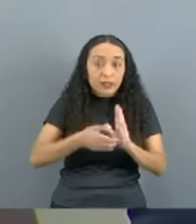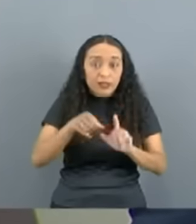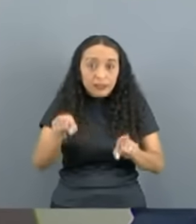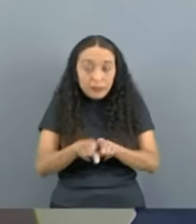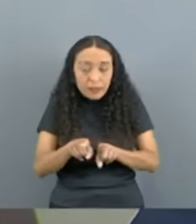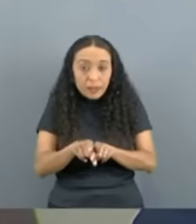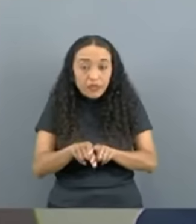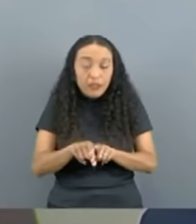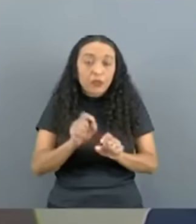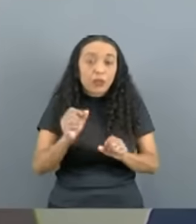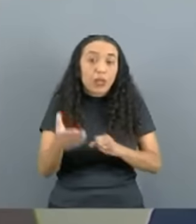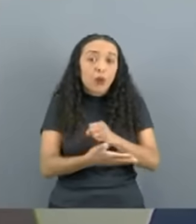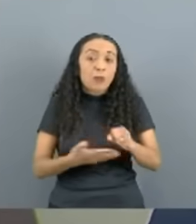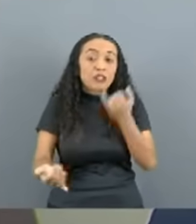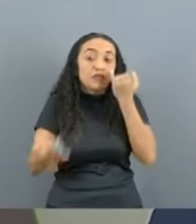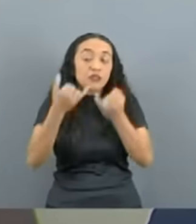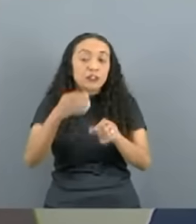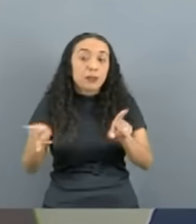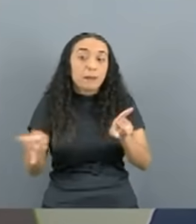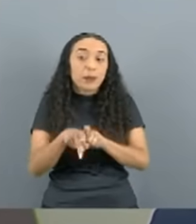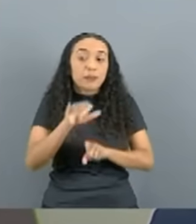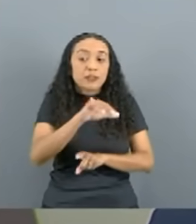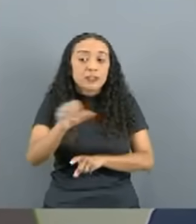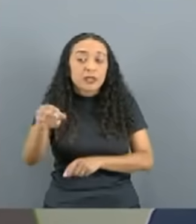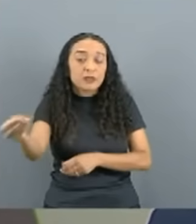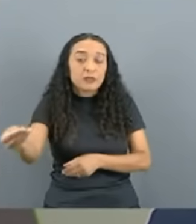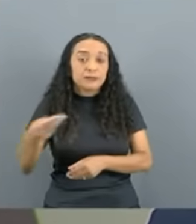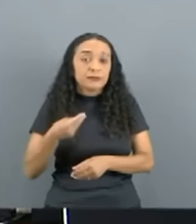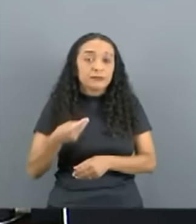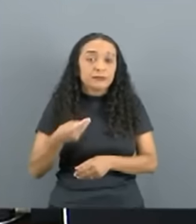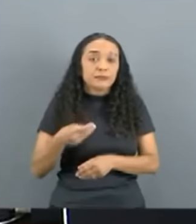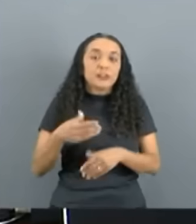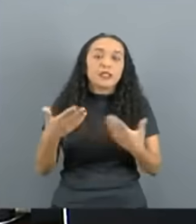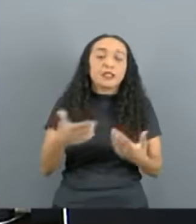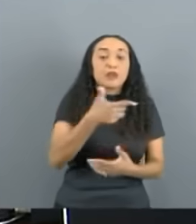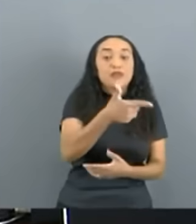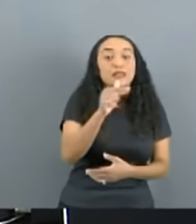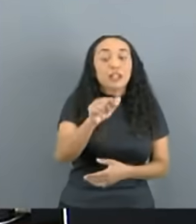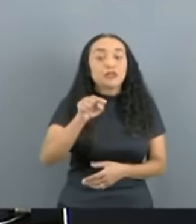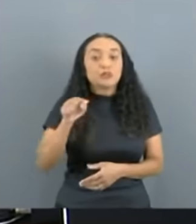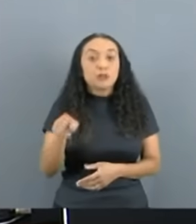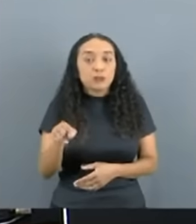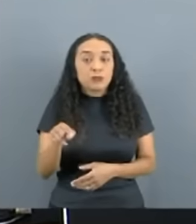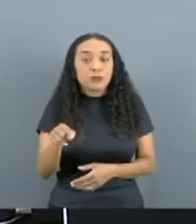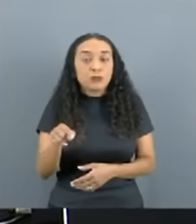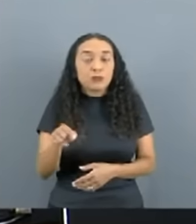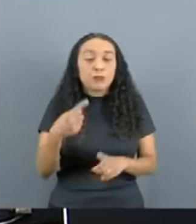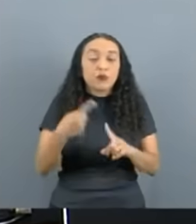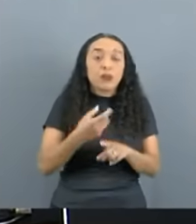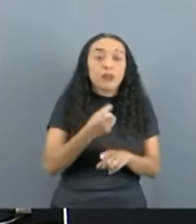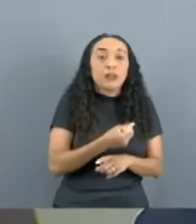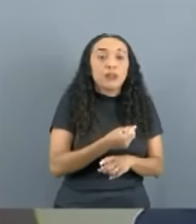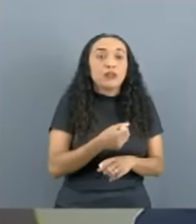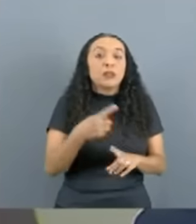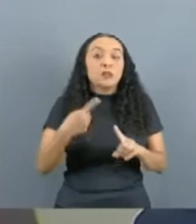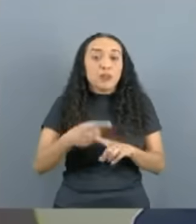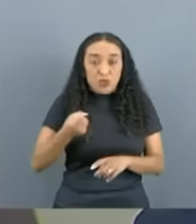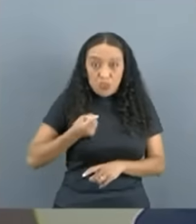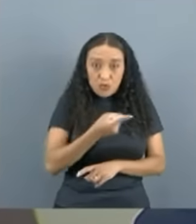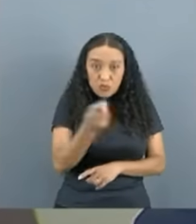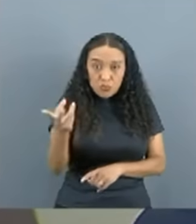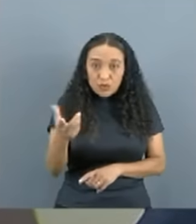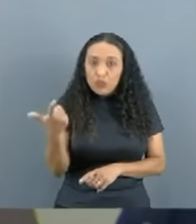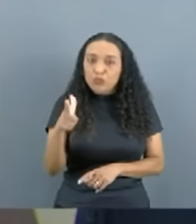base nas informações que eram repassadas pelo INSS. Não chamou sua atenção, então, de 27 mil, não, aumentar a quantidade aqui? Porque esses números não